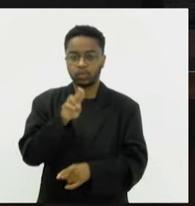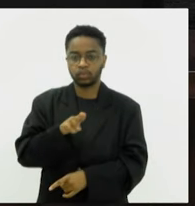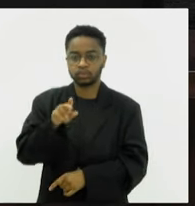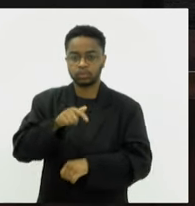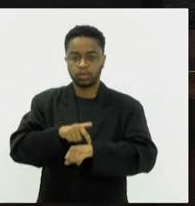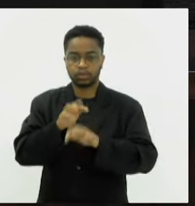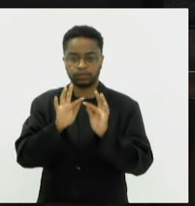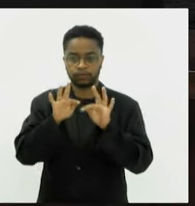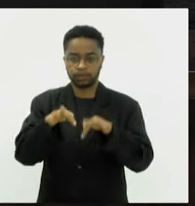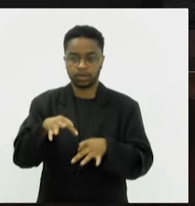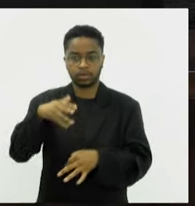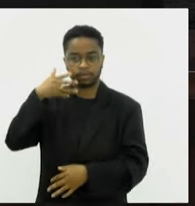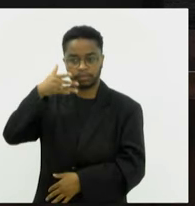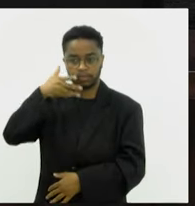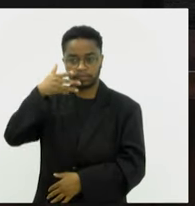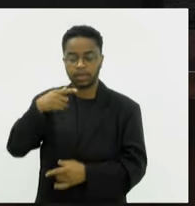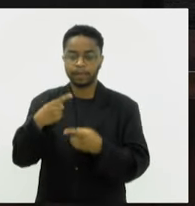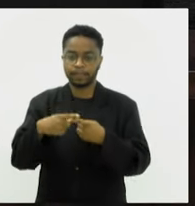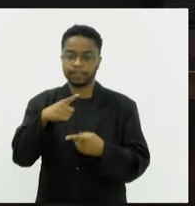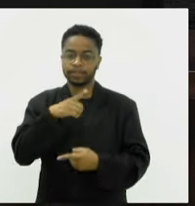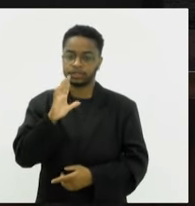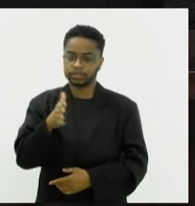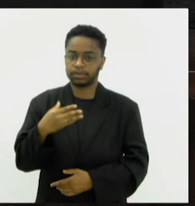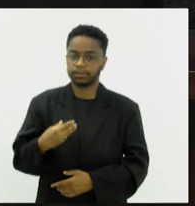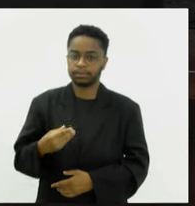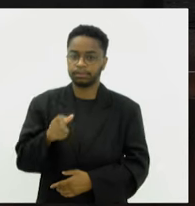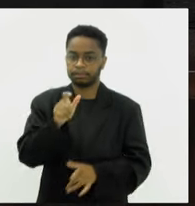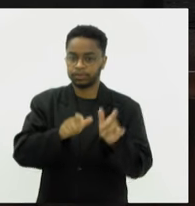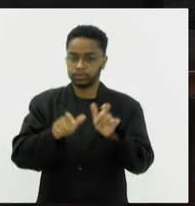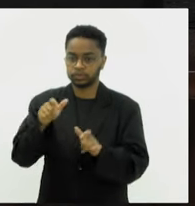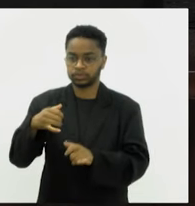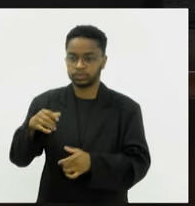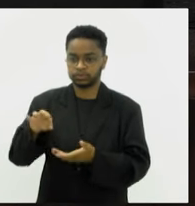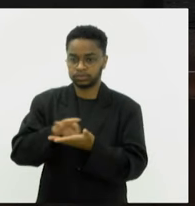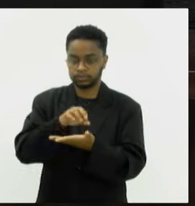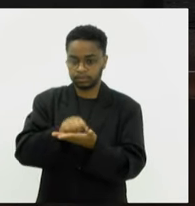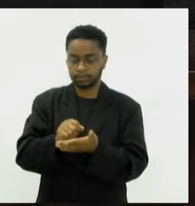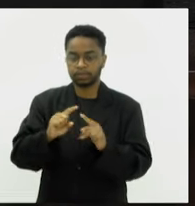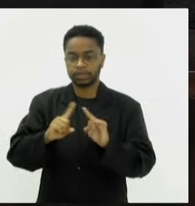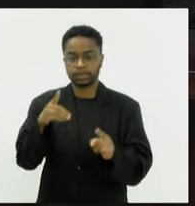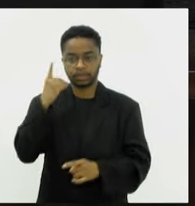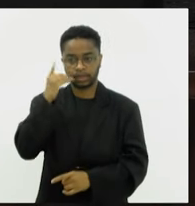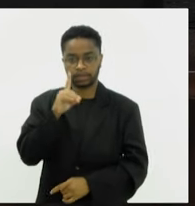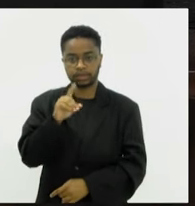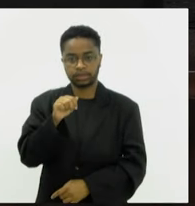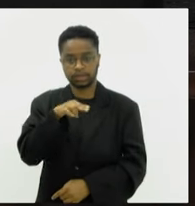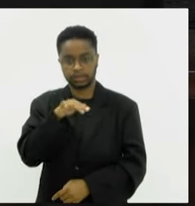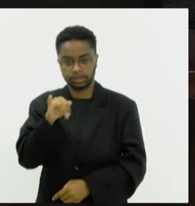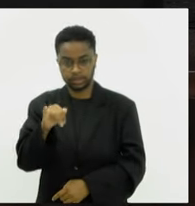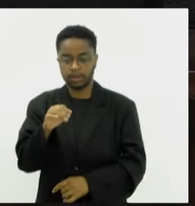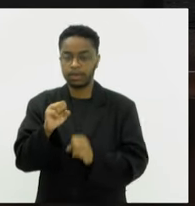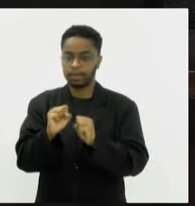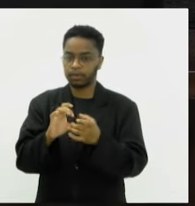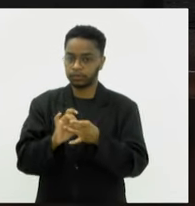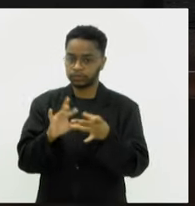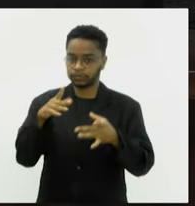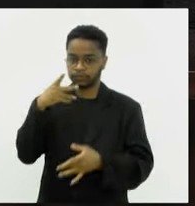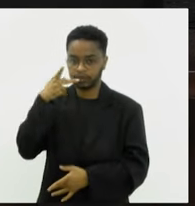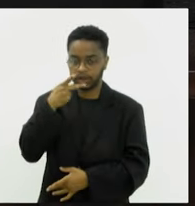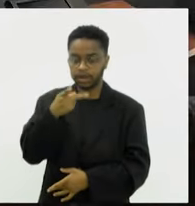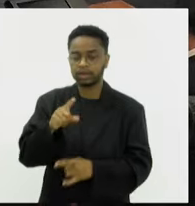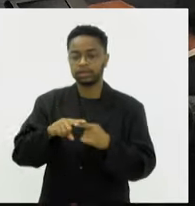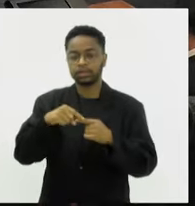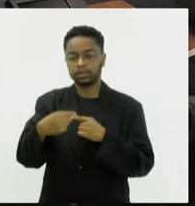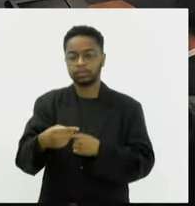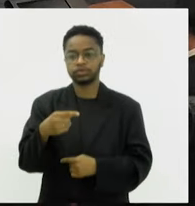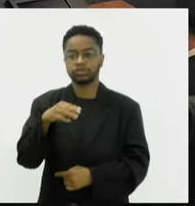final, porque já tem inscritos aqui. Mas a deputada Dani terá a sua fala e o deputado professor Josimar logo em